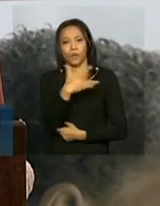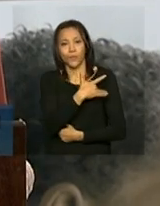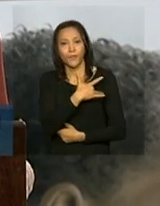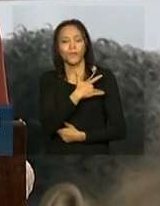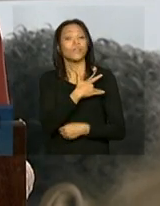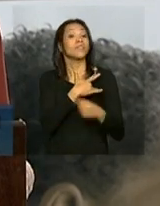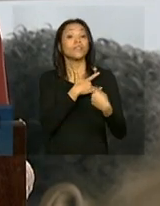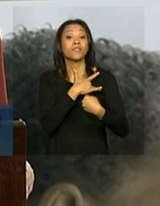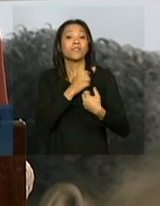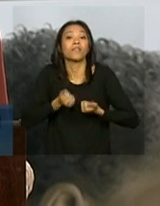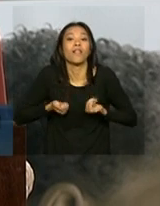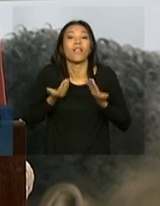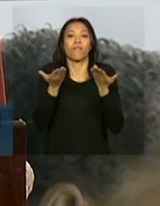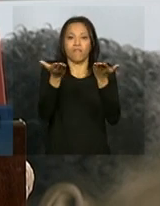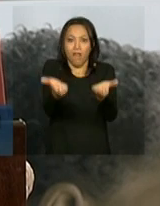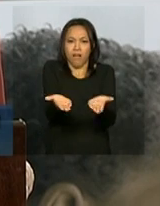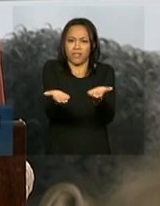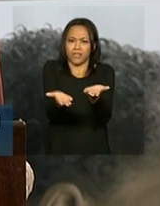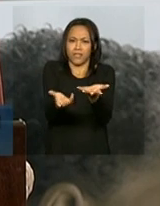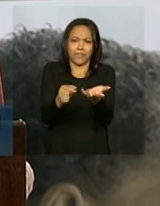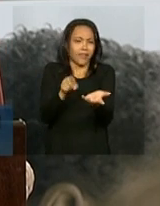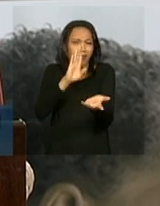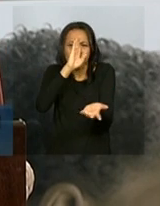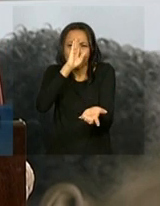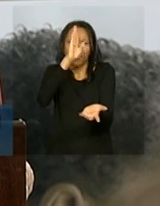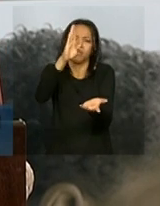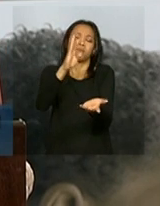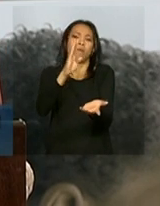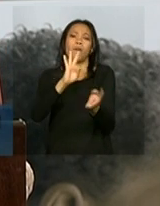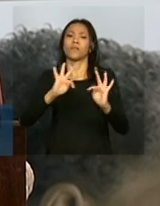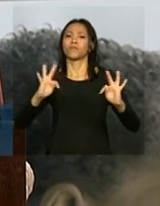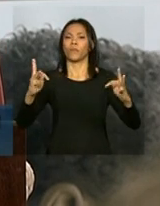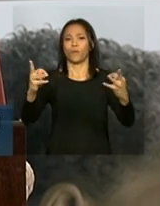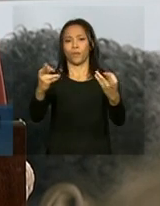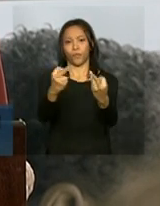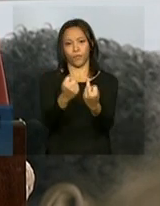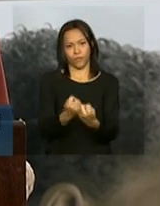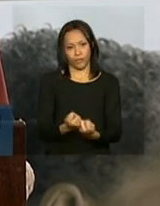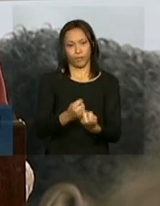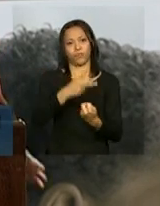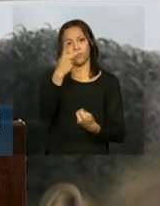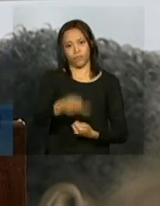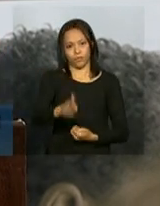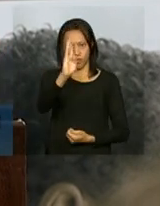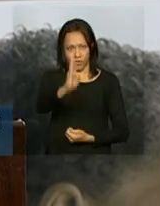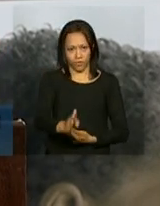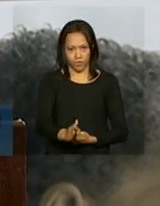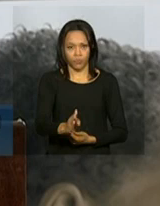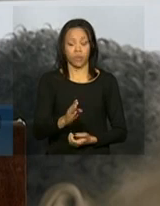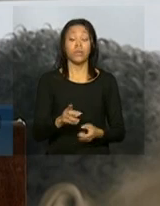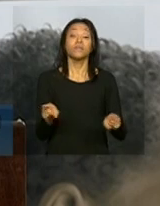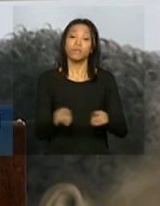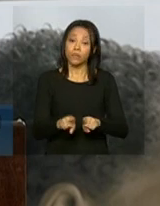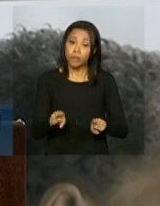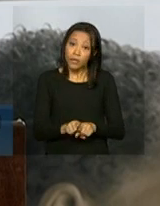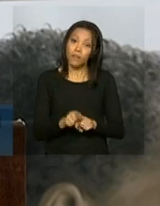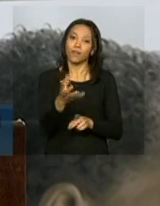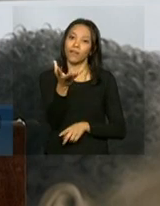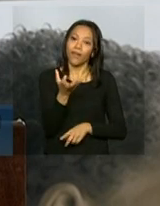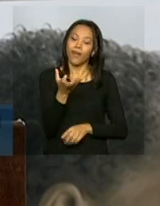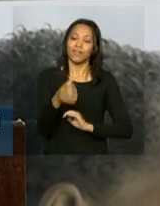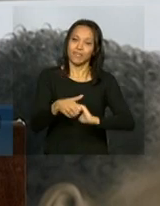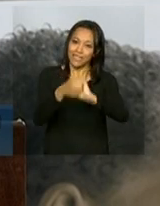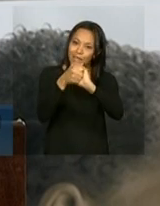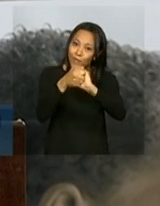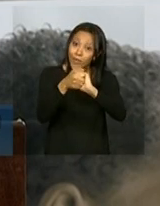levasse esse serviço essencial a todos os brasileiros. Queria também saudar os